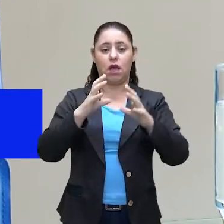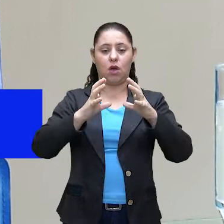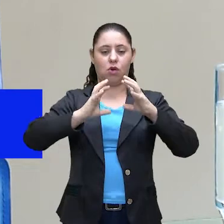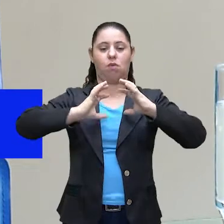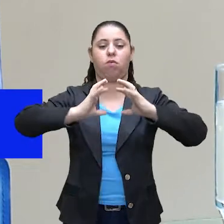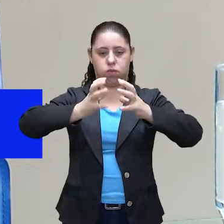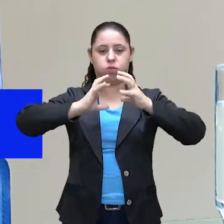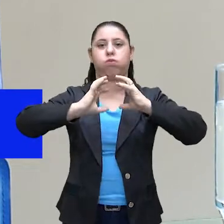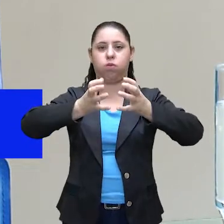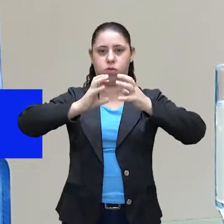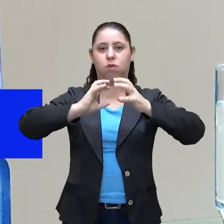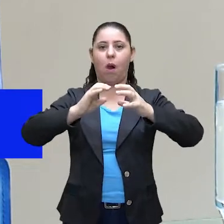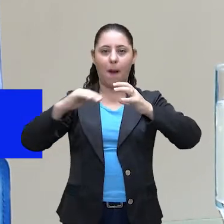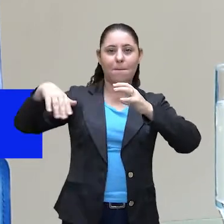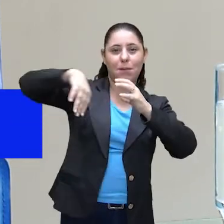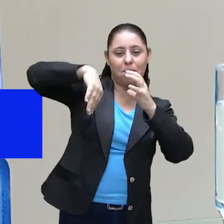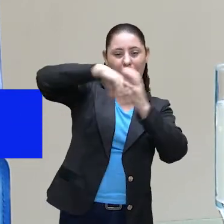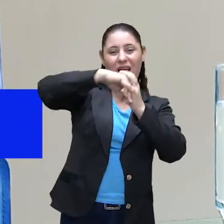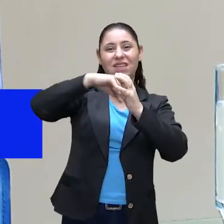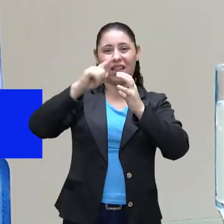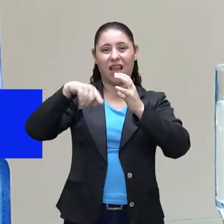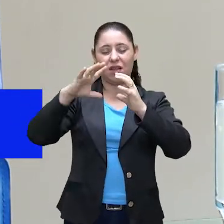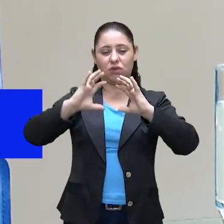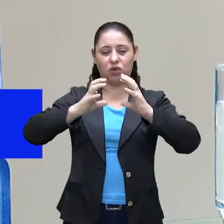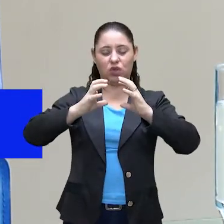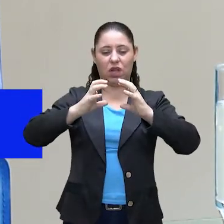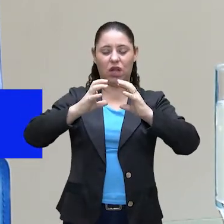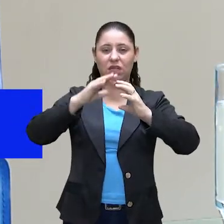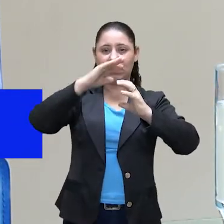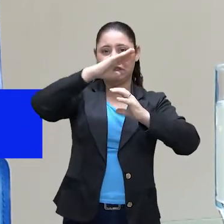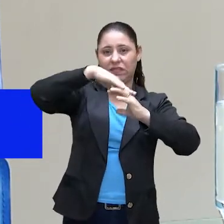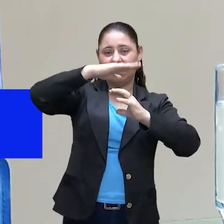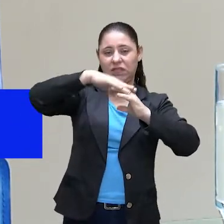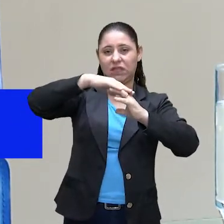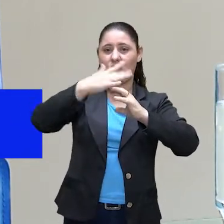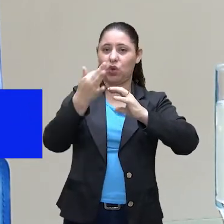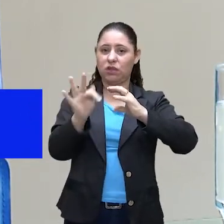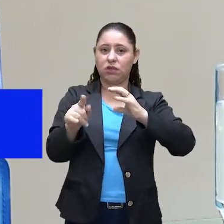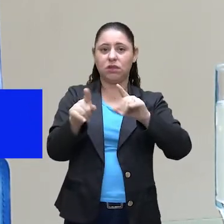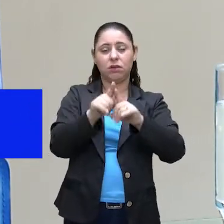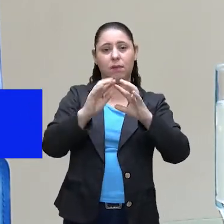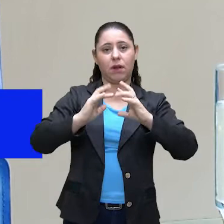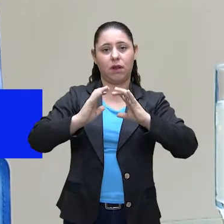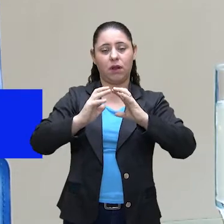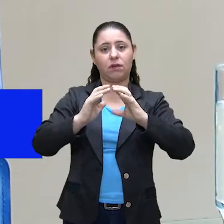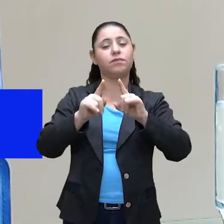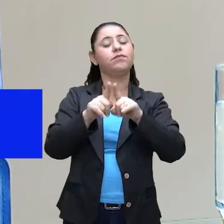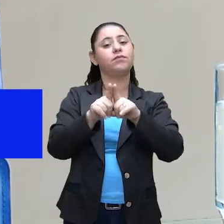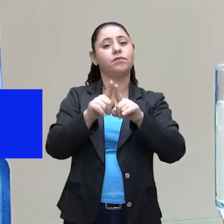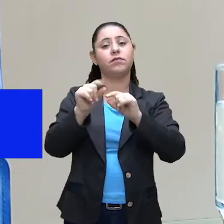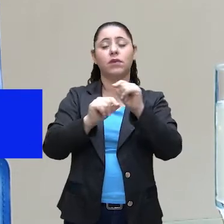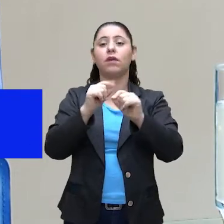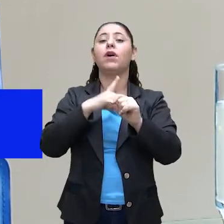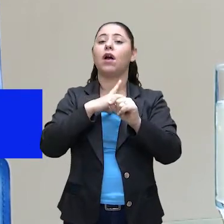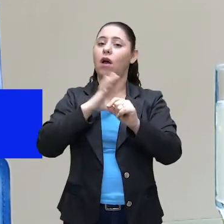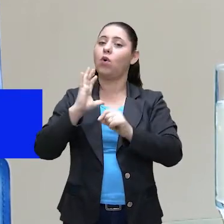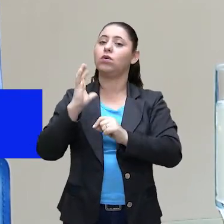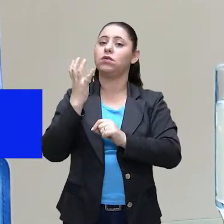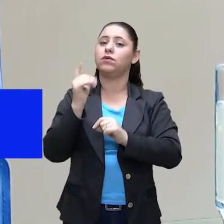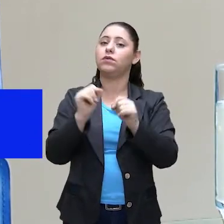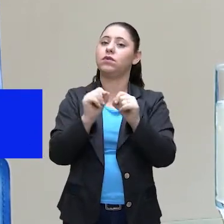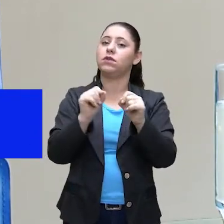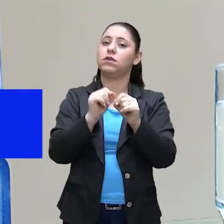é comoção cerebral, concussão cerebral ou trauma craniano ou trauma